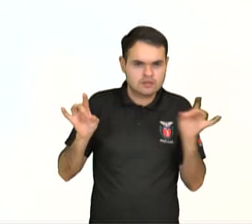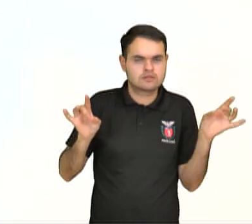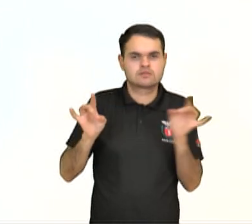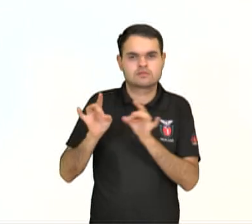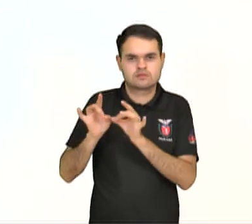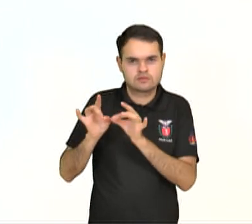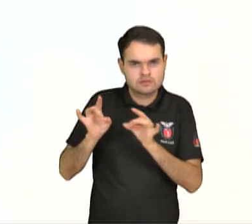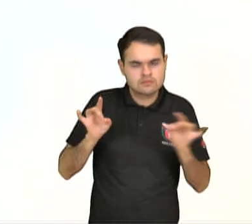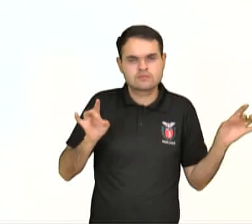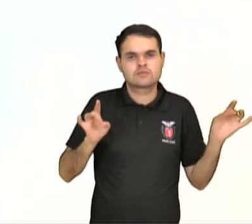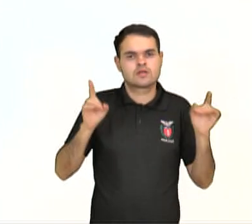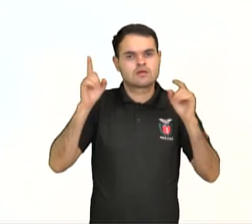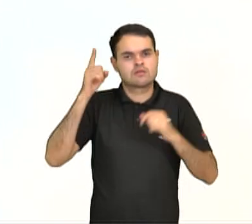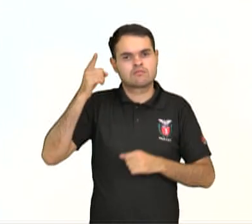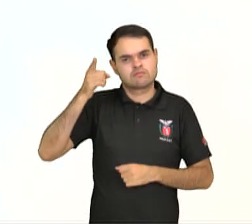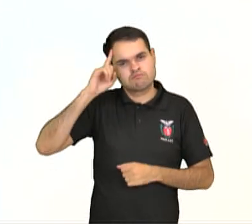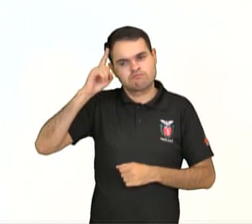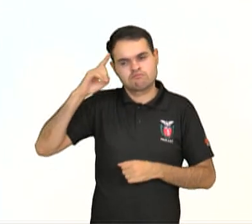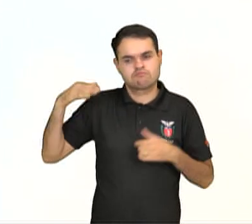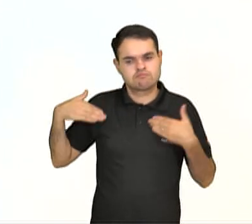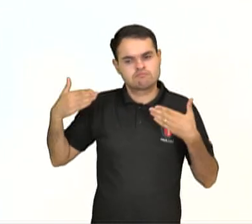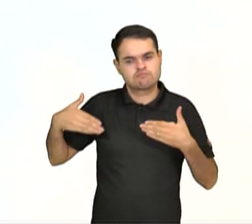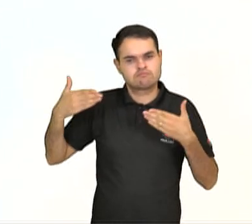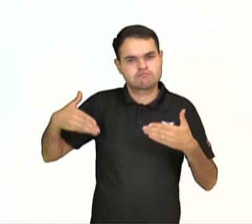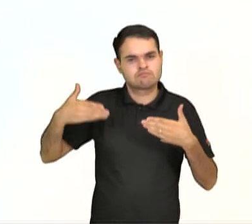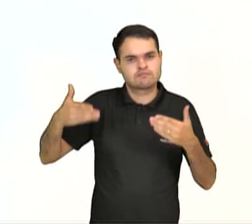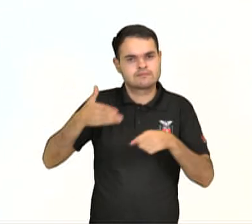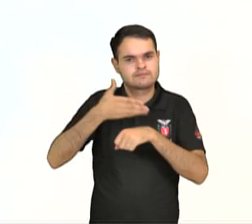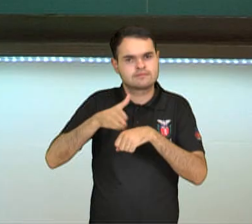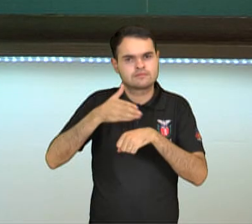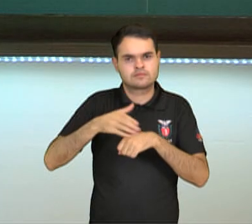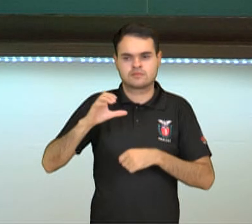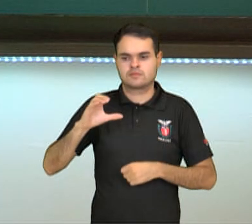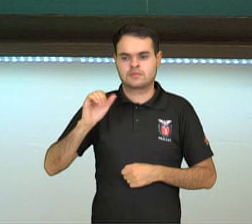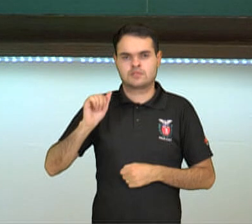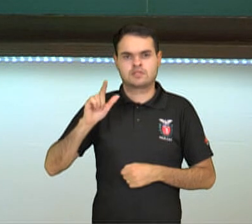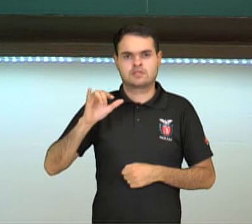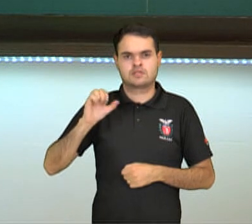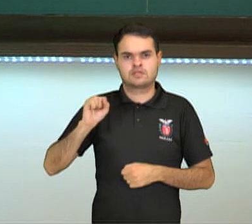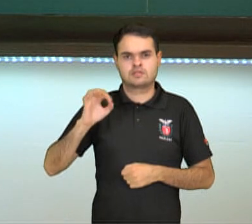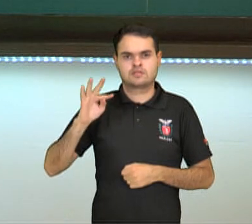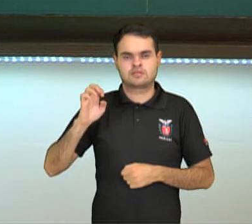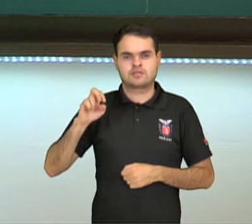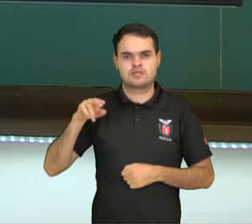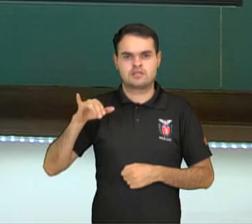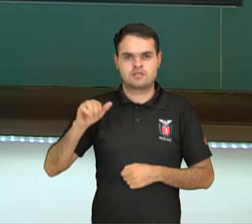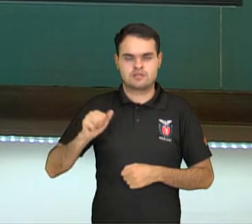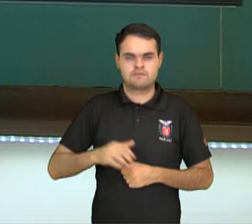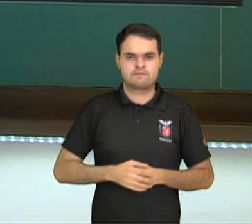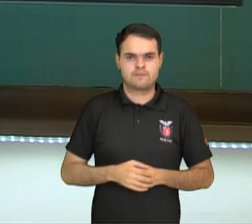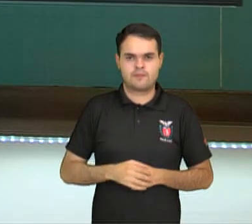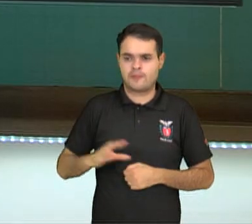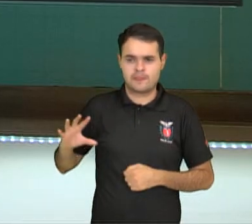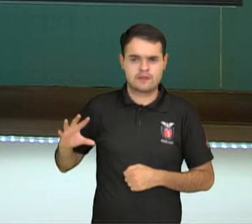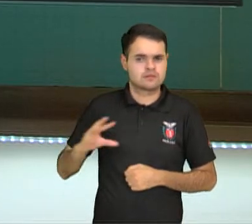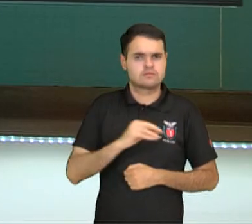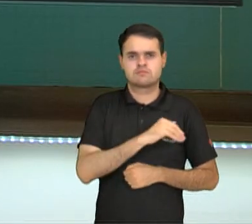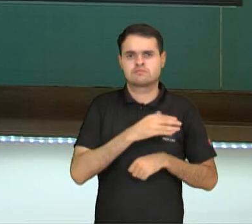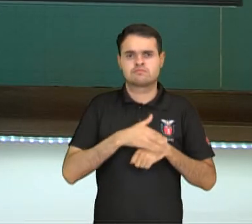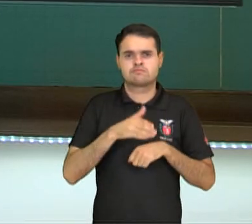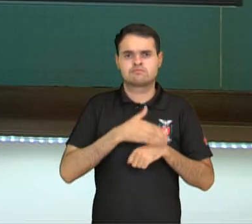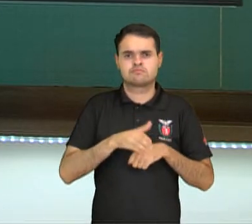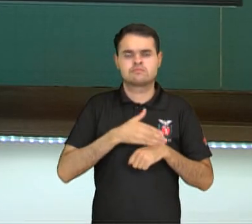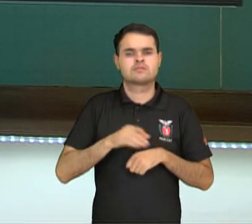uma rotina de exercícios de calistenia, ok? Então vocês viram que todos esses